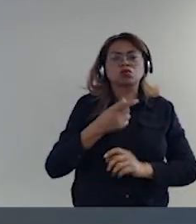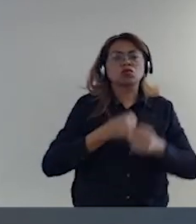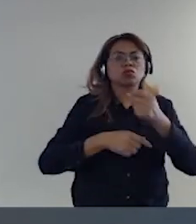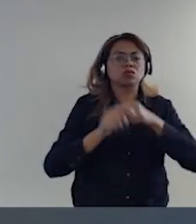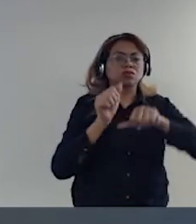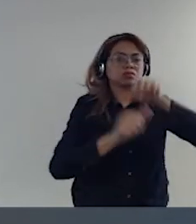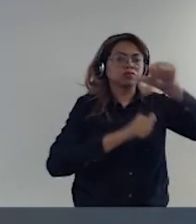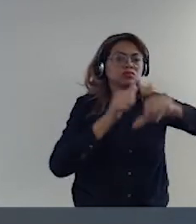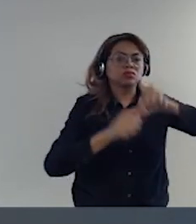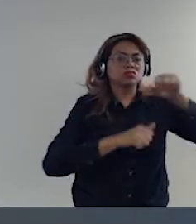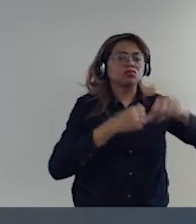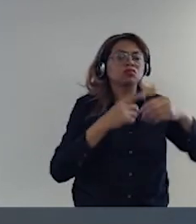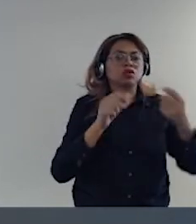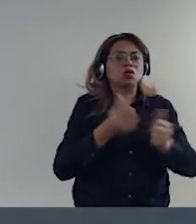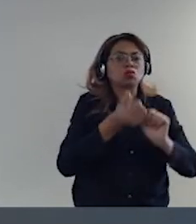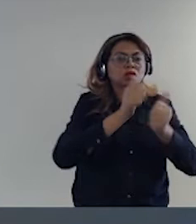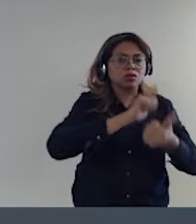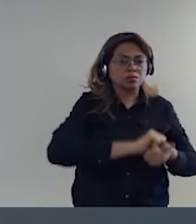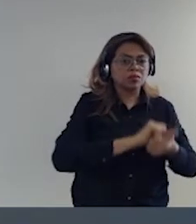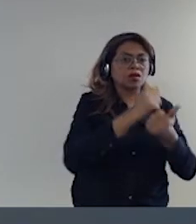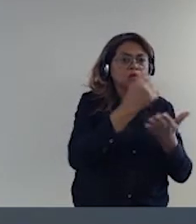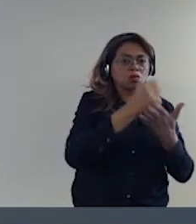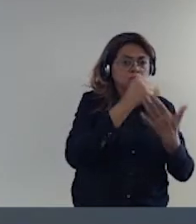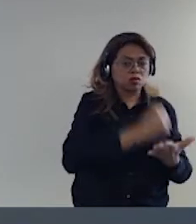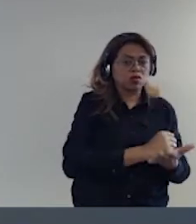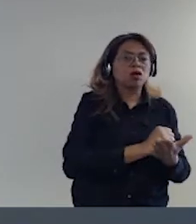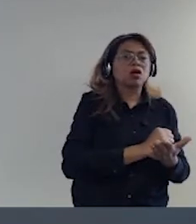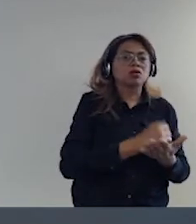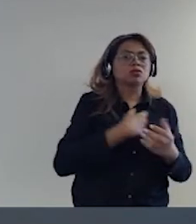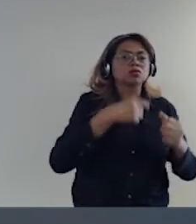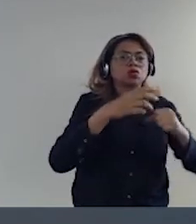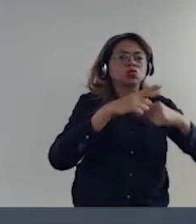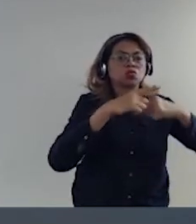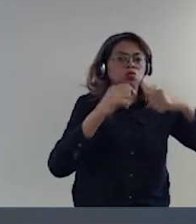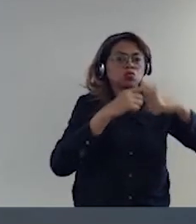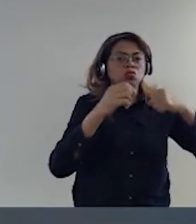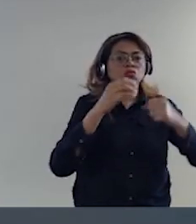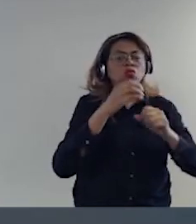modificação equitativa do artigo 479 do Código Civil,